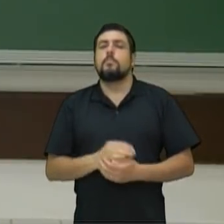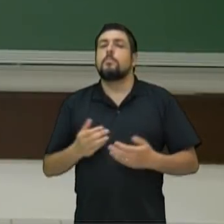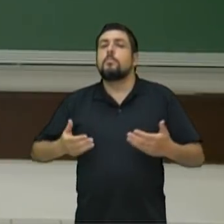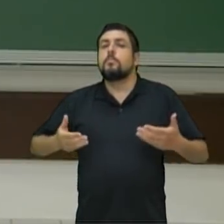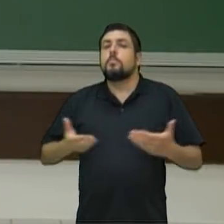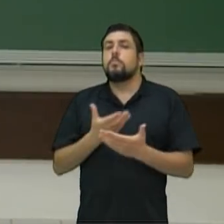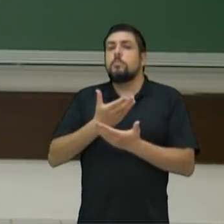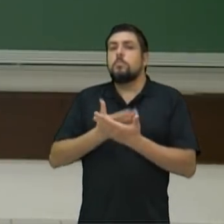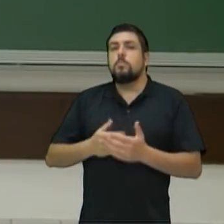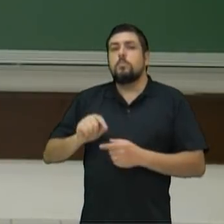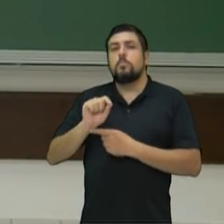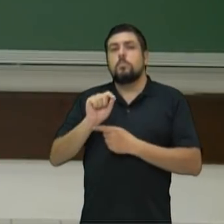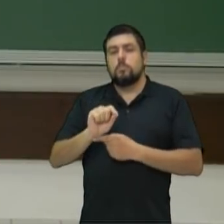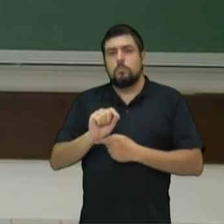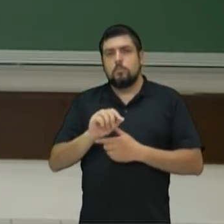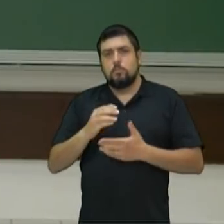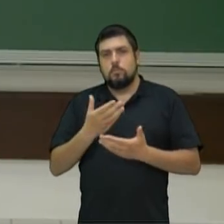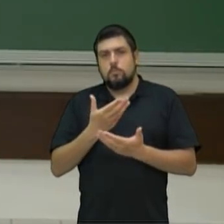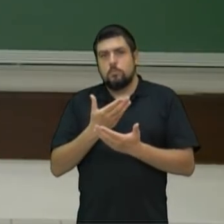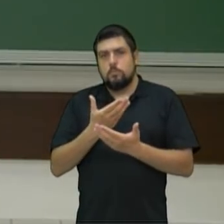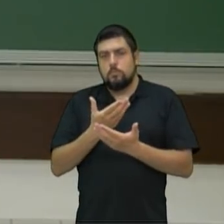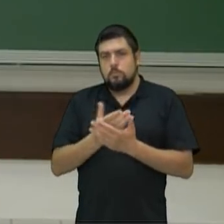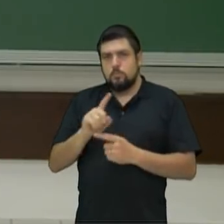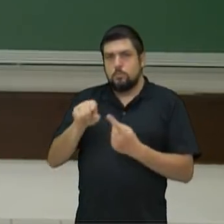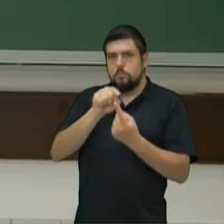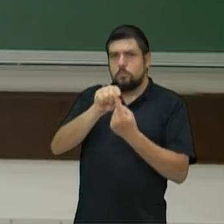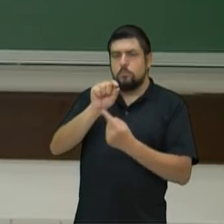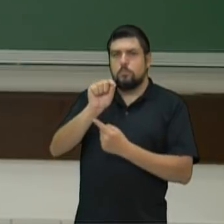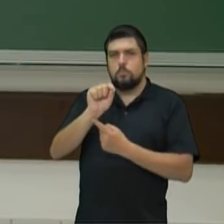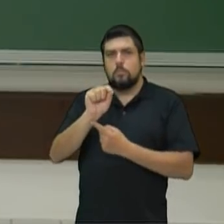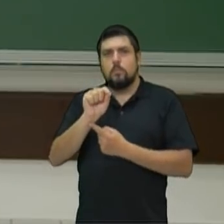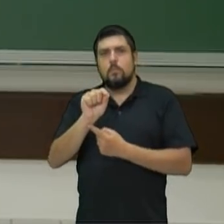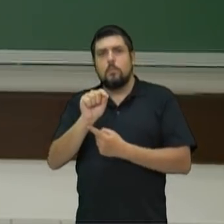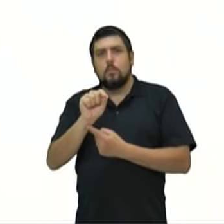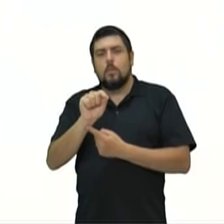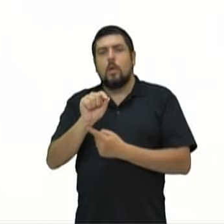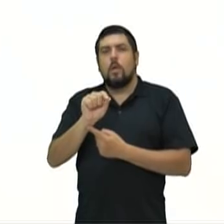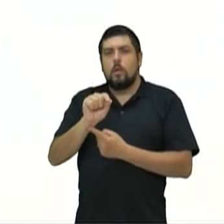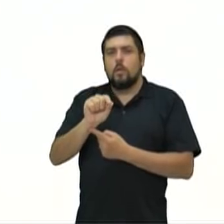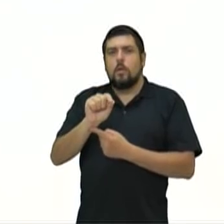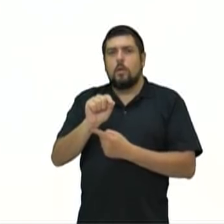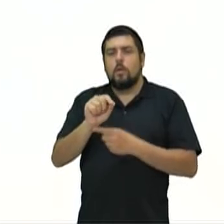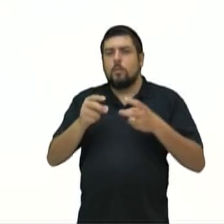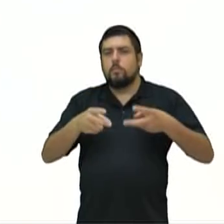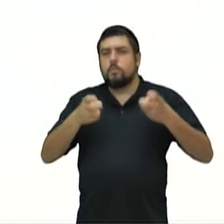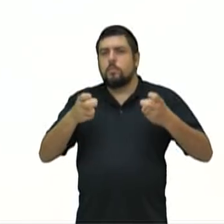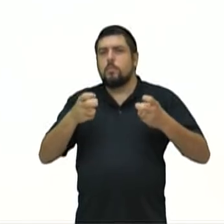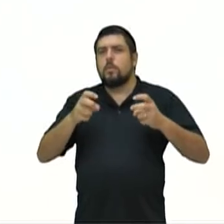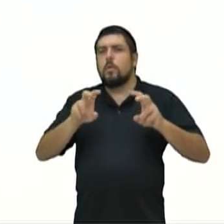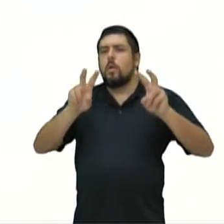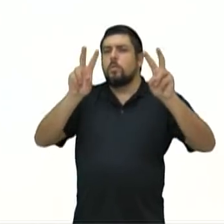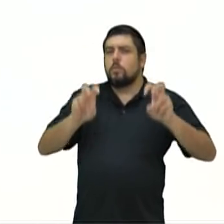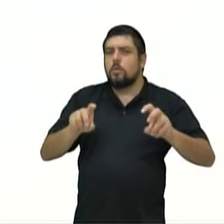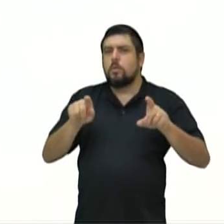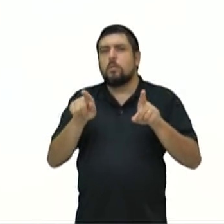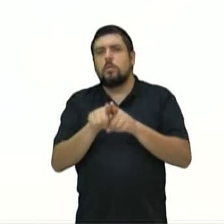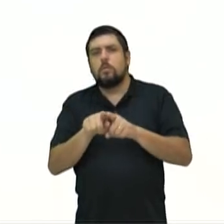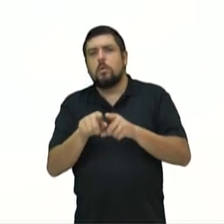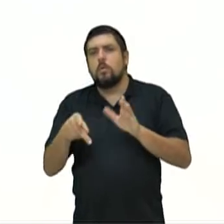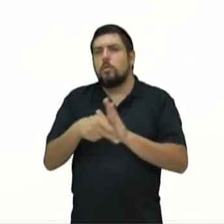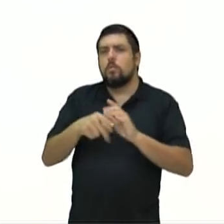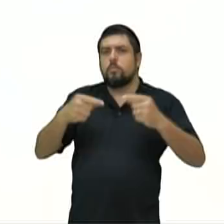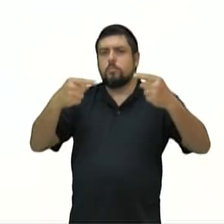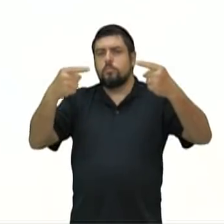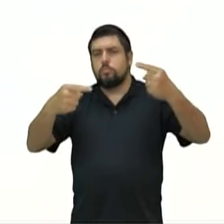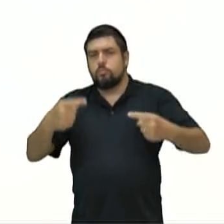veremos? Os objetivos da nossa aula de hoje é identificar o tema e a tese dos argumentos. Reconhecer